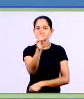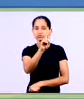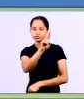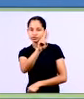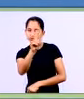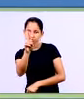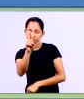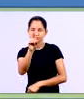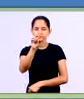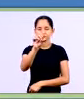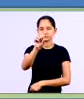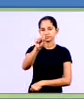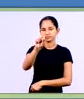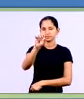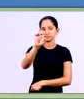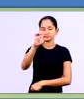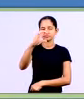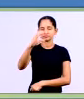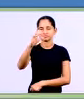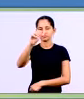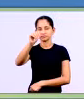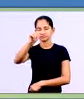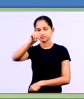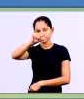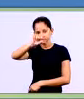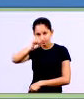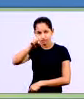com acento, vidas secas.